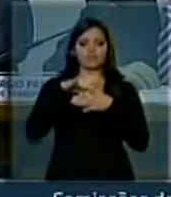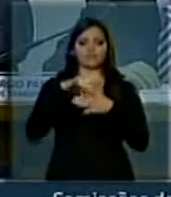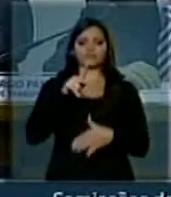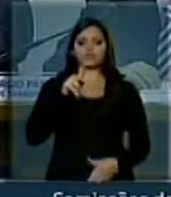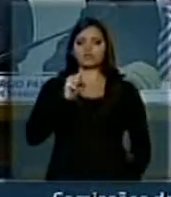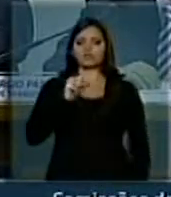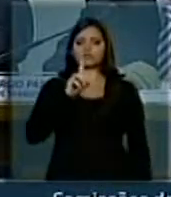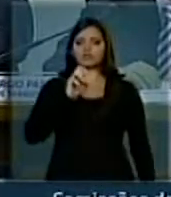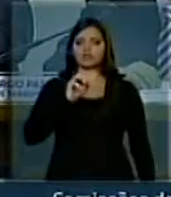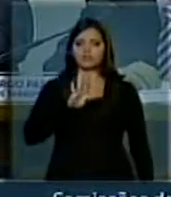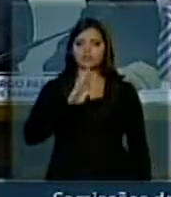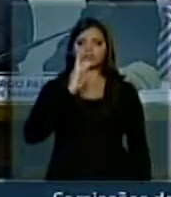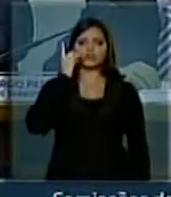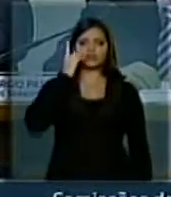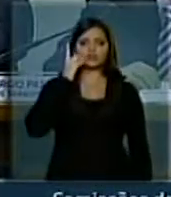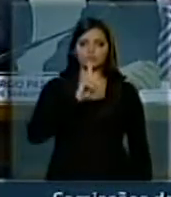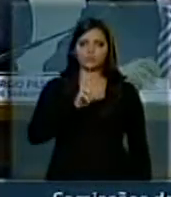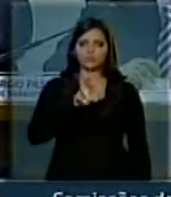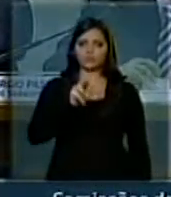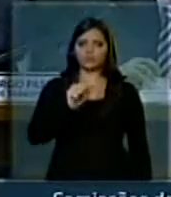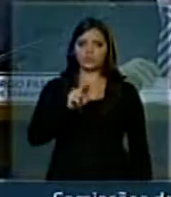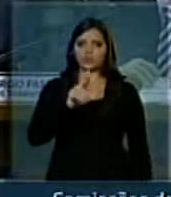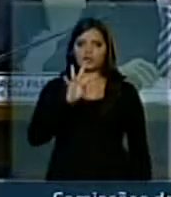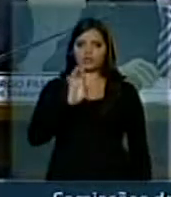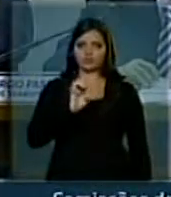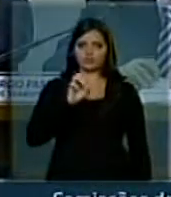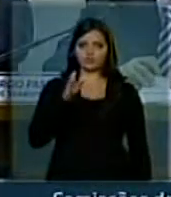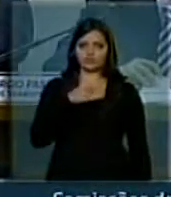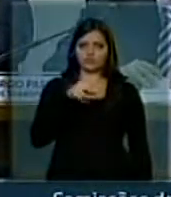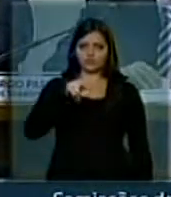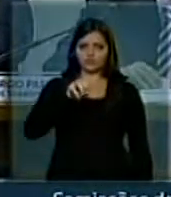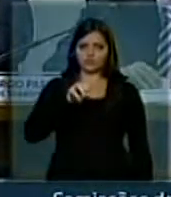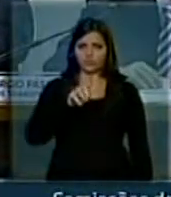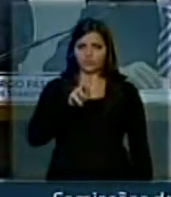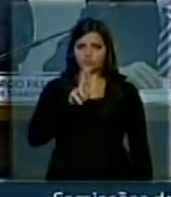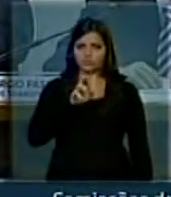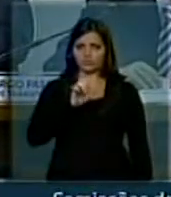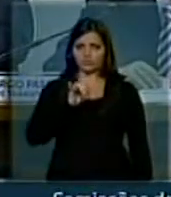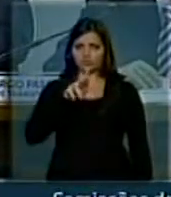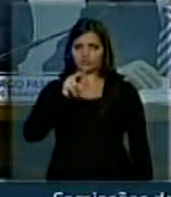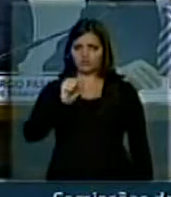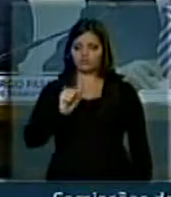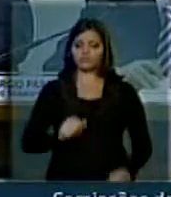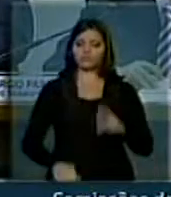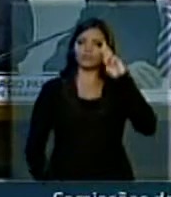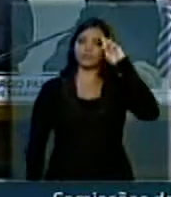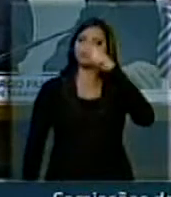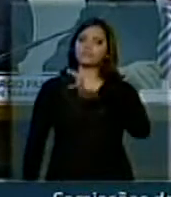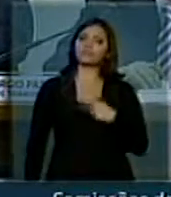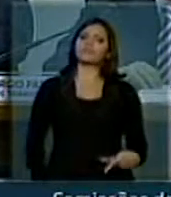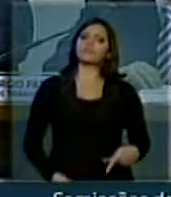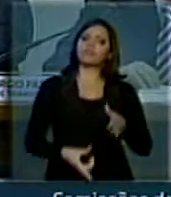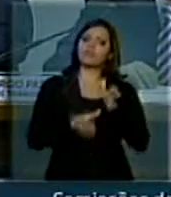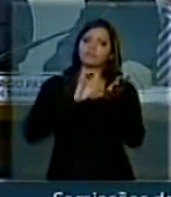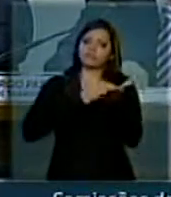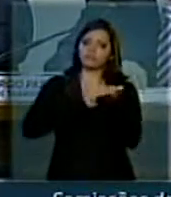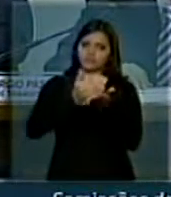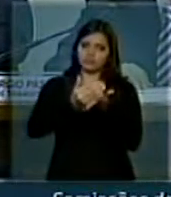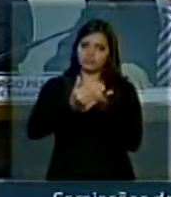Do PSDB, deputado Duarte Nogueira. Senhor presidente, antes de iniciar a